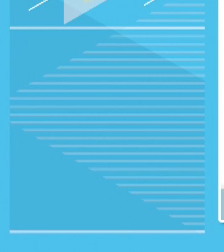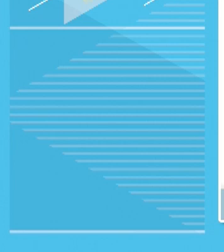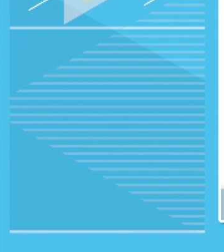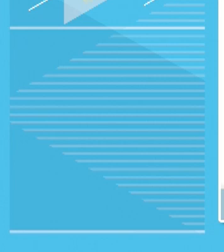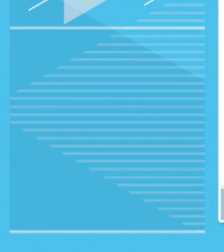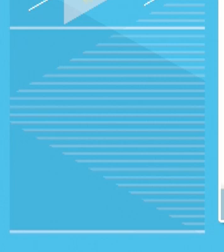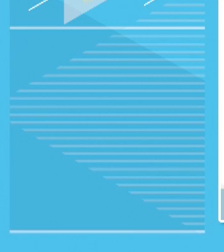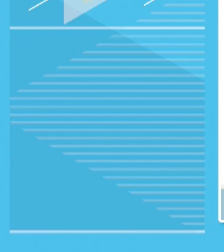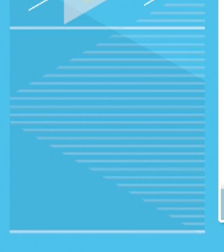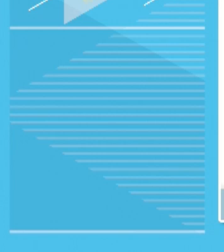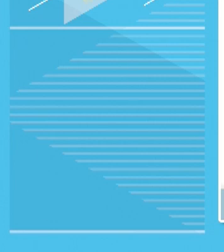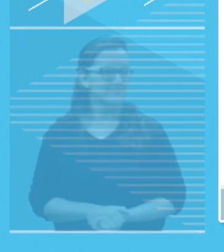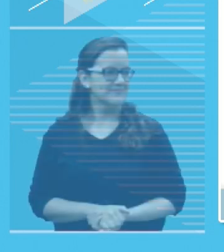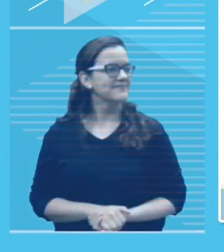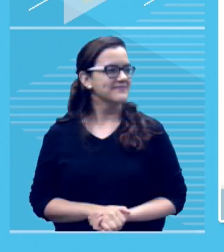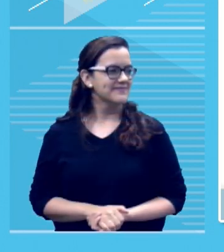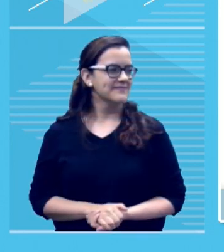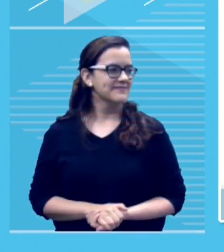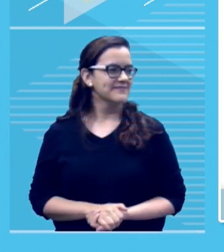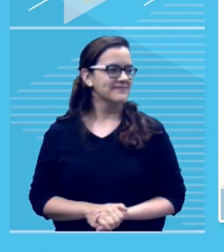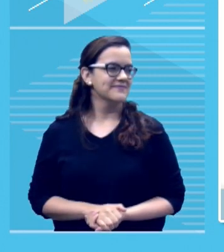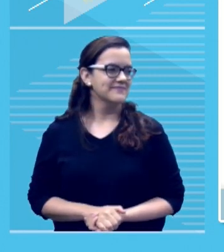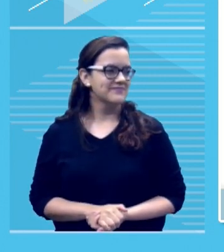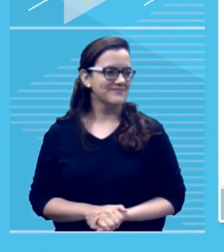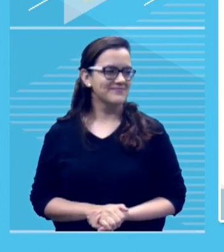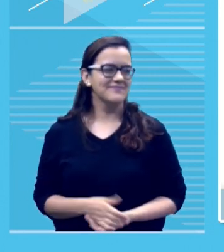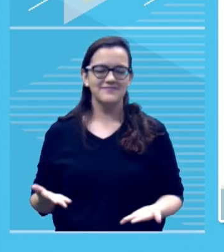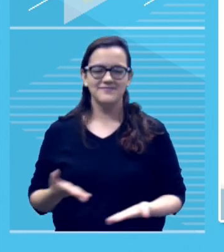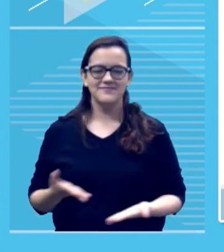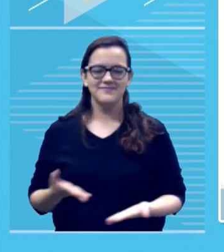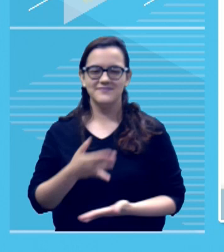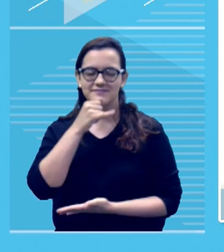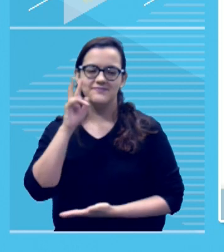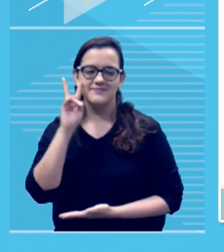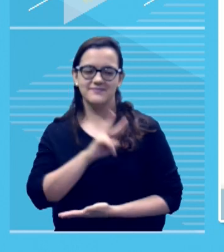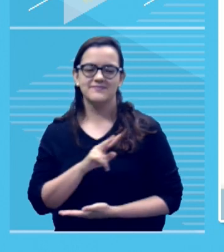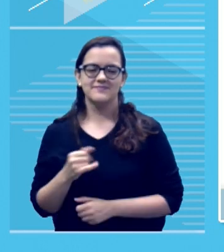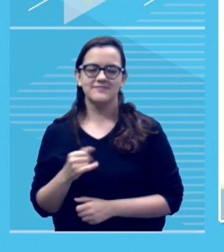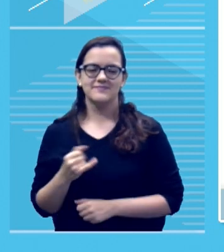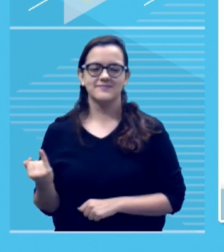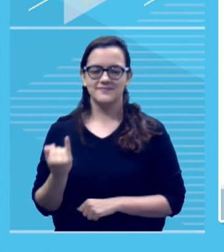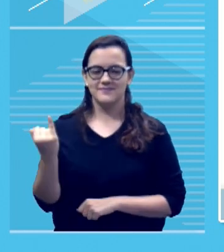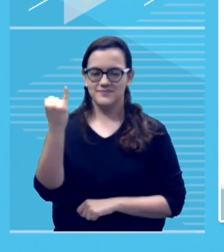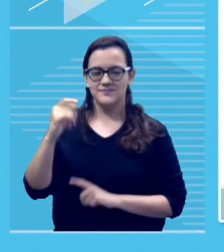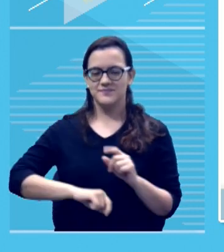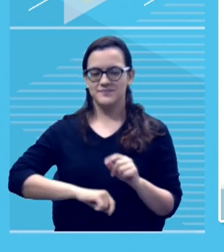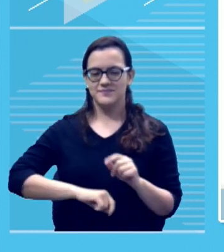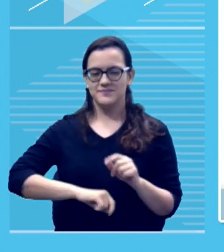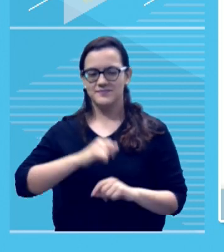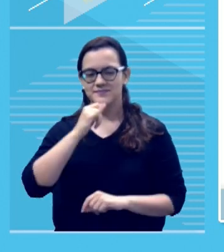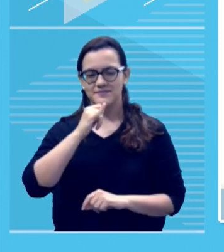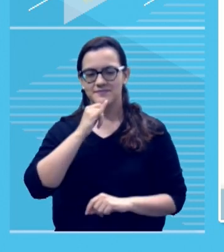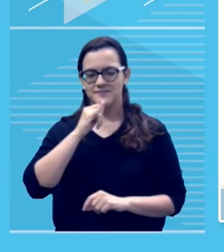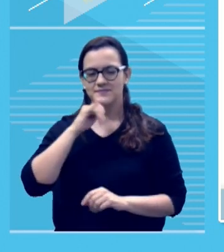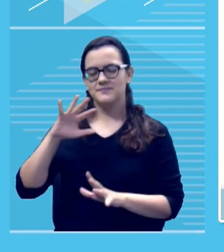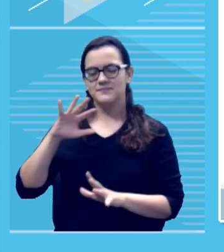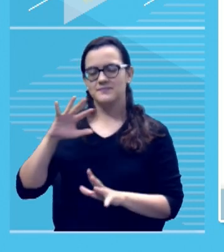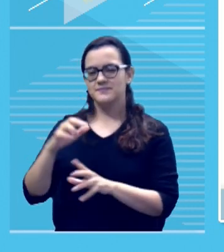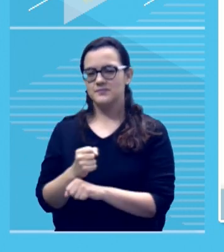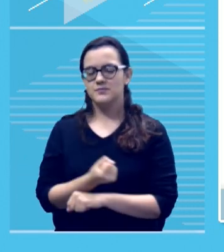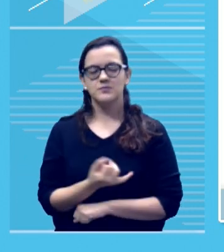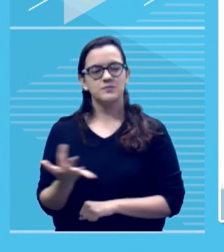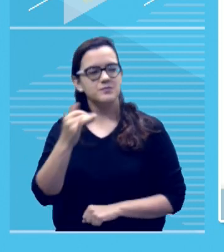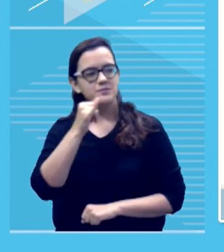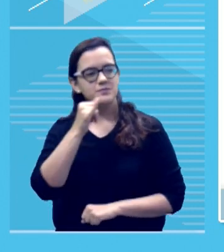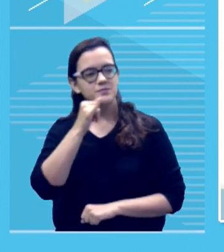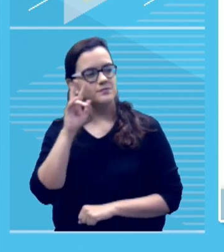E voltamos, não é isso? E aqui nós vamos colocar, pessoal, a parte importantíssima. Nós vamos calcular o número de isômeros óticos.